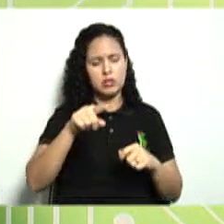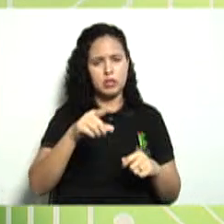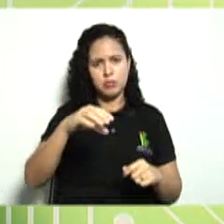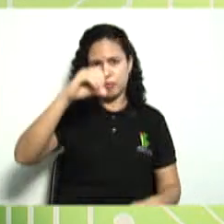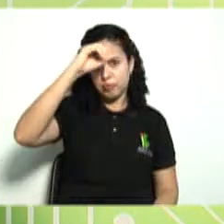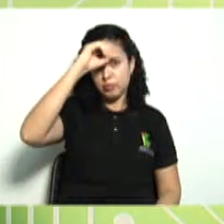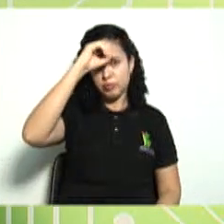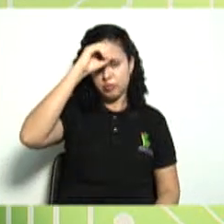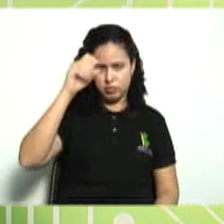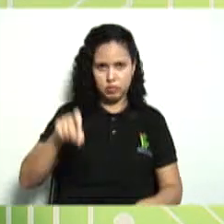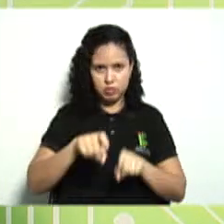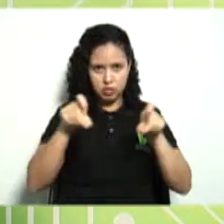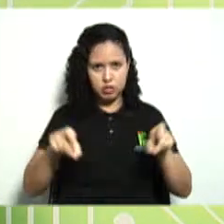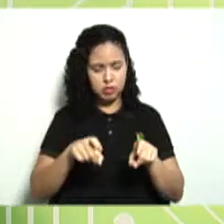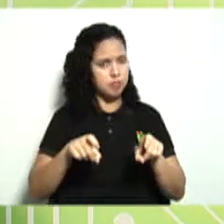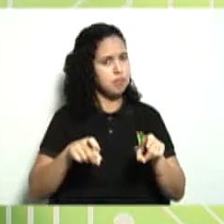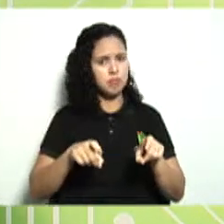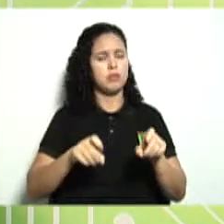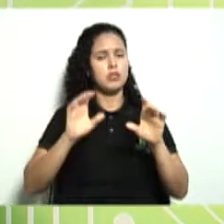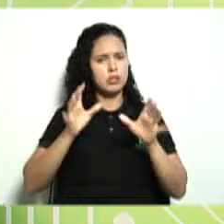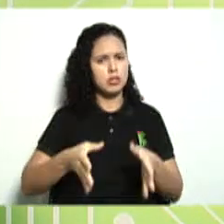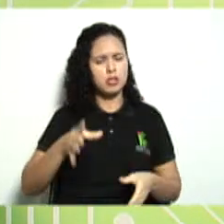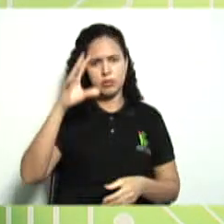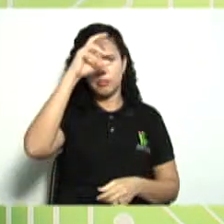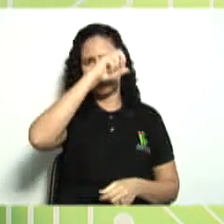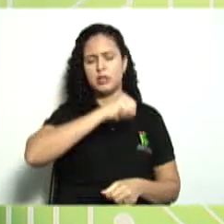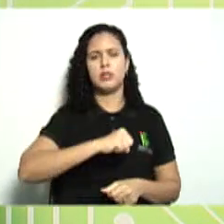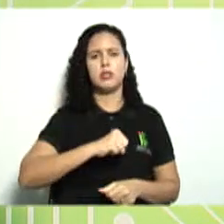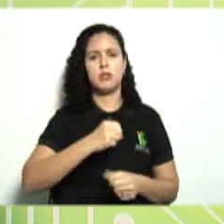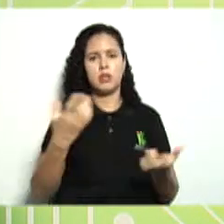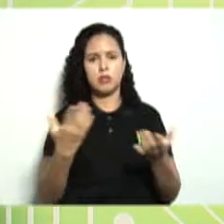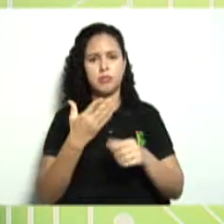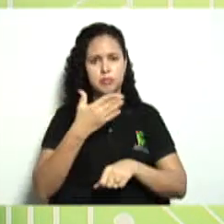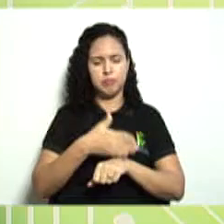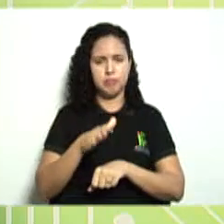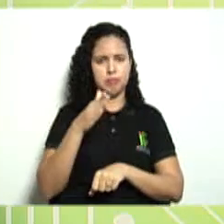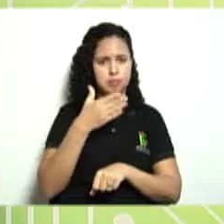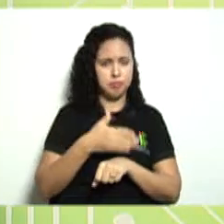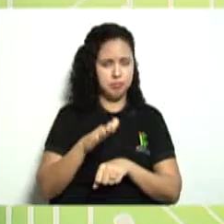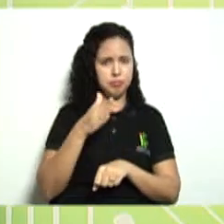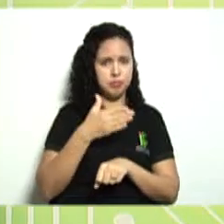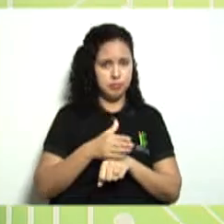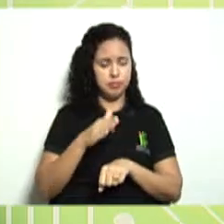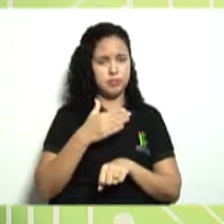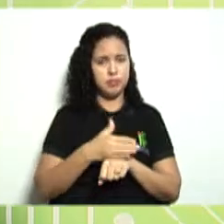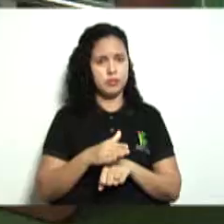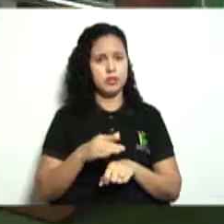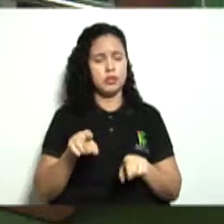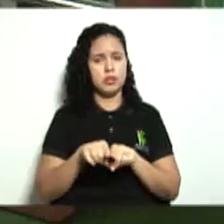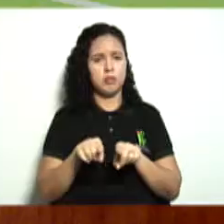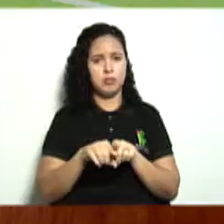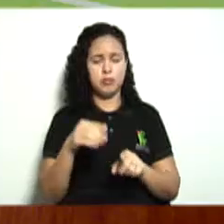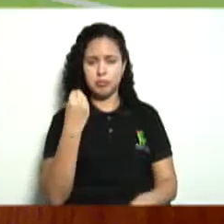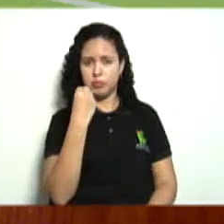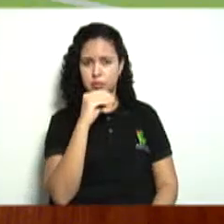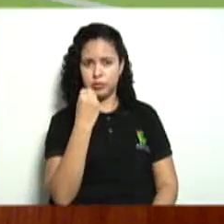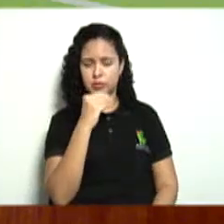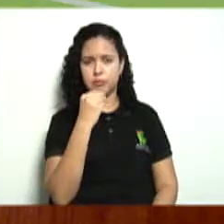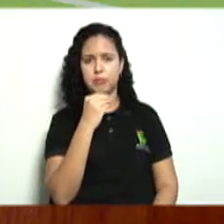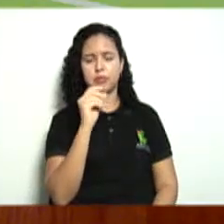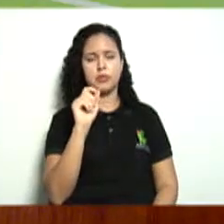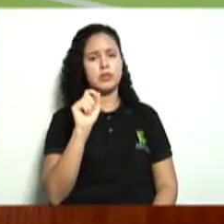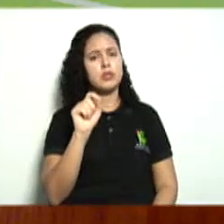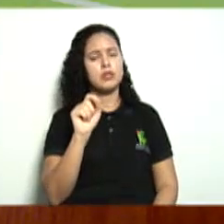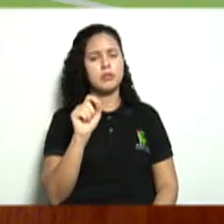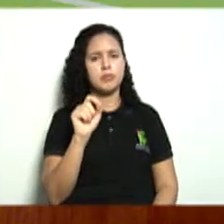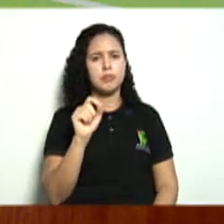mais. São muitas informações, agora é hora de praticar, não é isso, Sal? Isso, eu quero aproveitar aí os momentos finais e dizer pro pessoal,